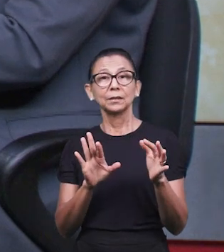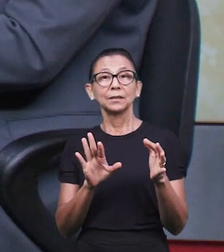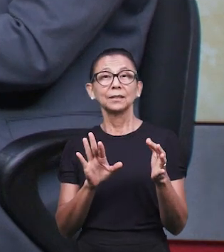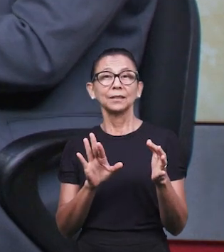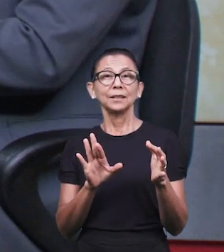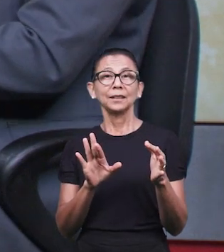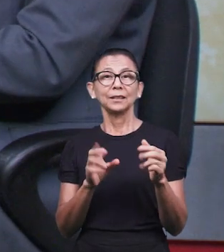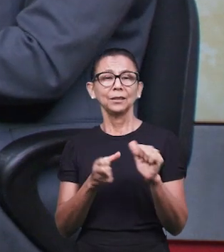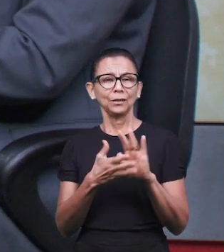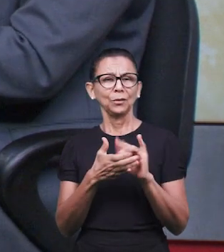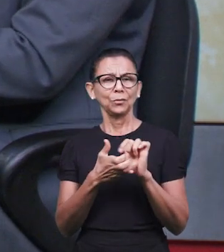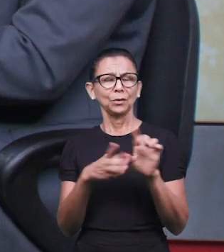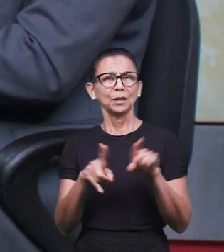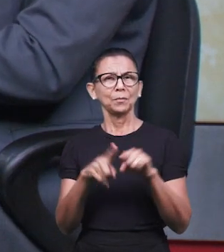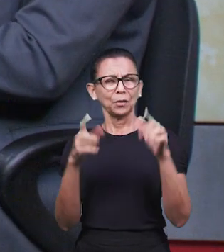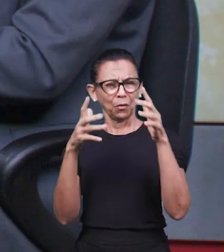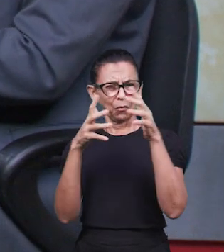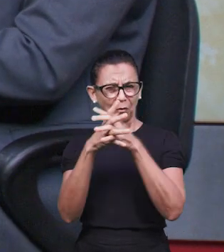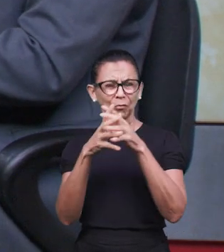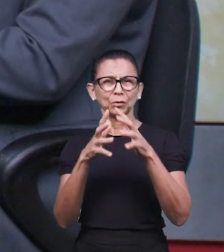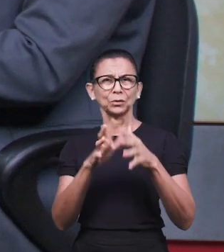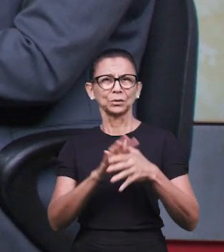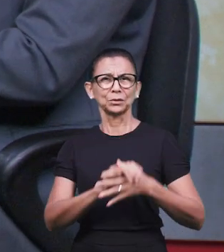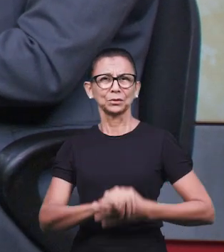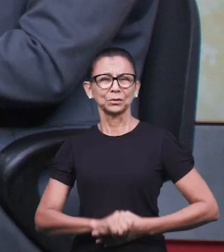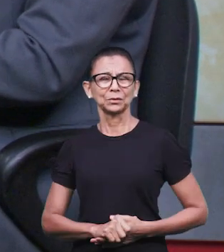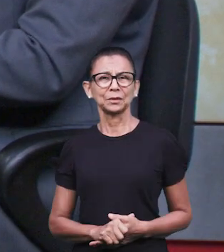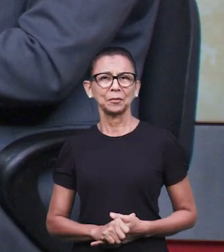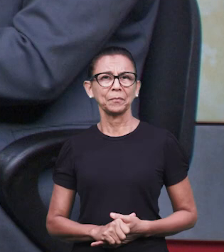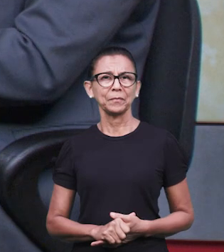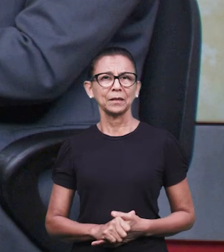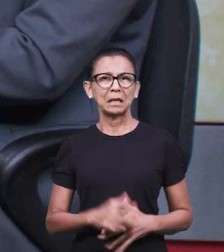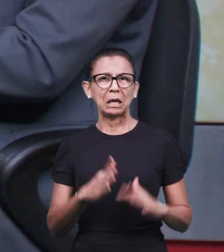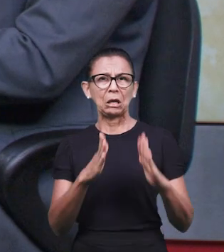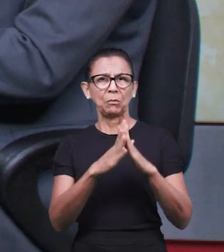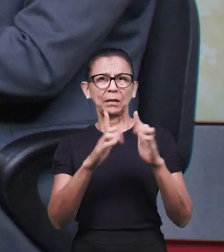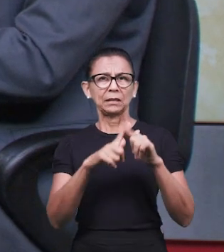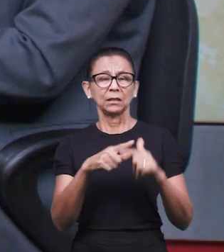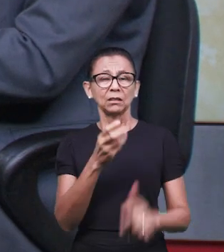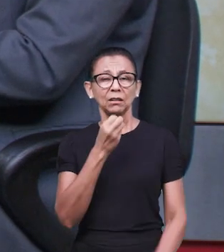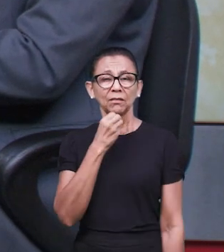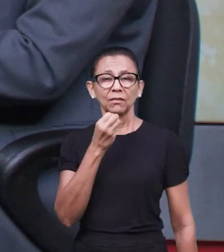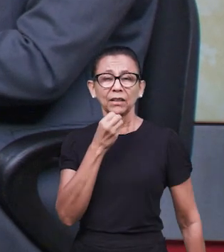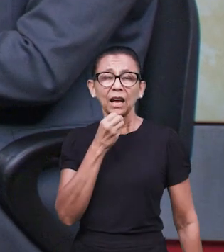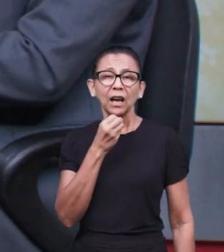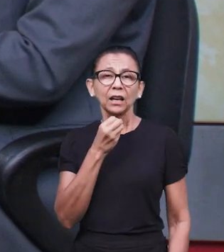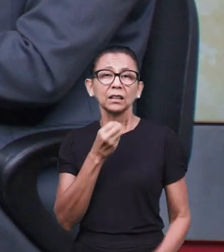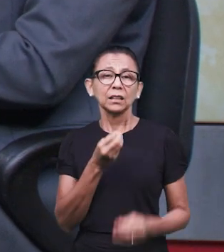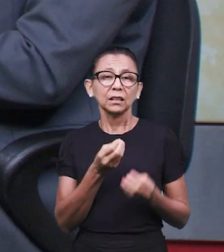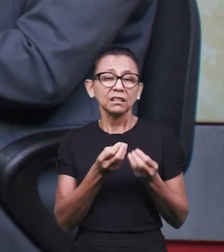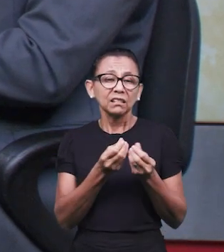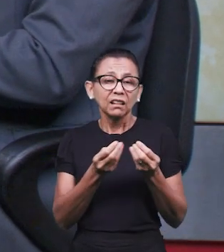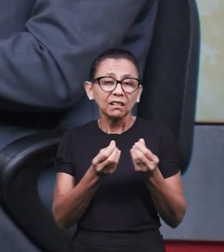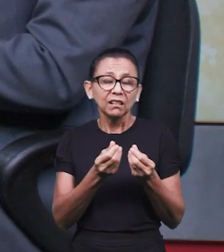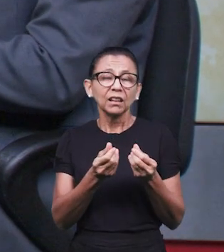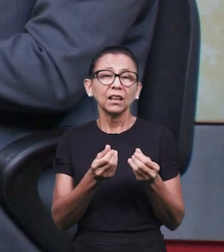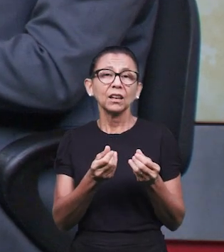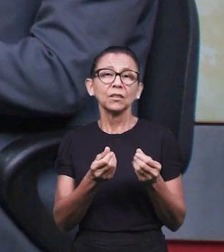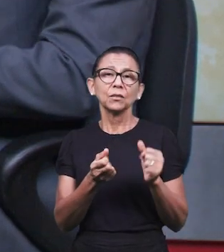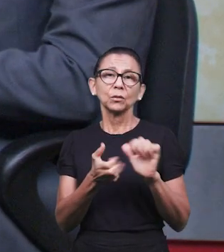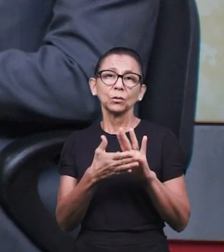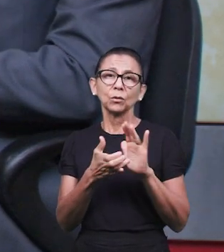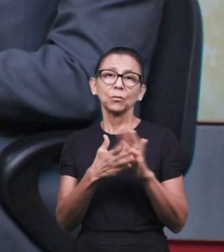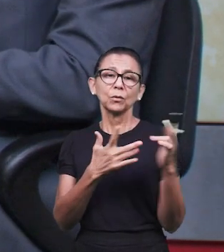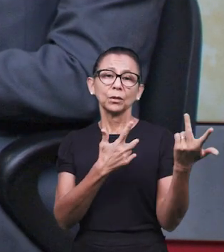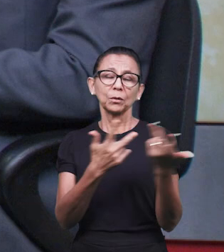muito interessante. Uma igreja que tem uma doutrina fraca, frágil, os louvores é assim. Uma igreja que ela tem um